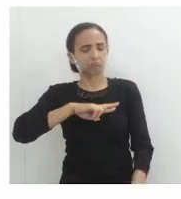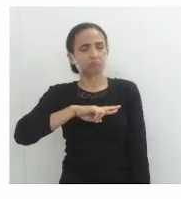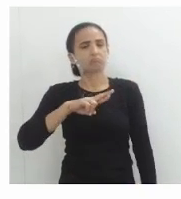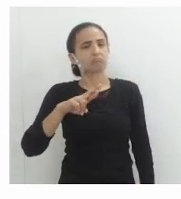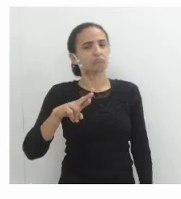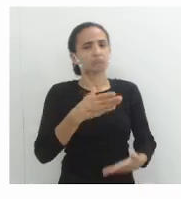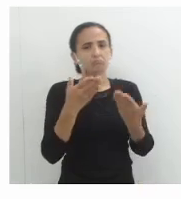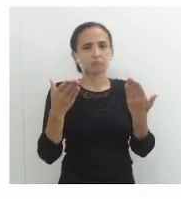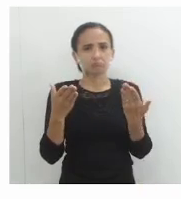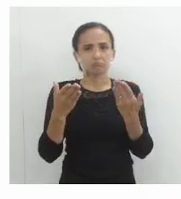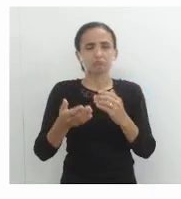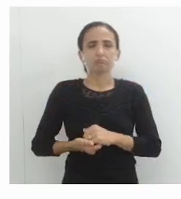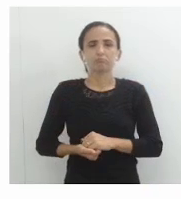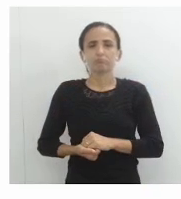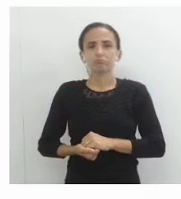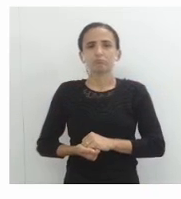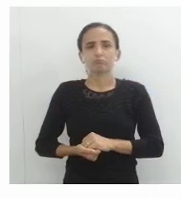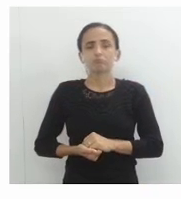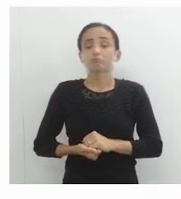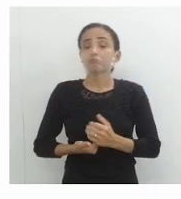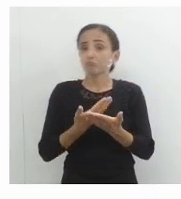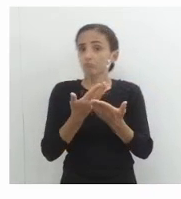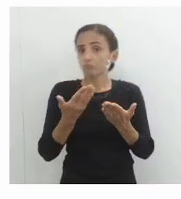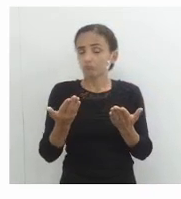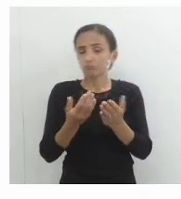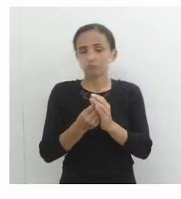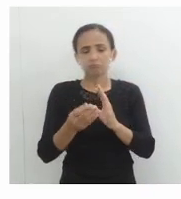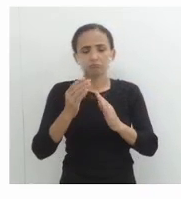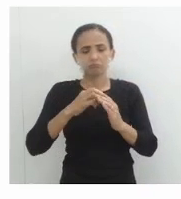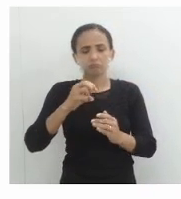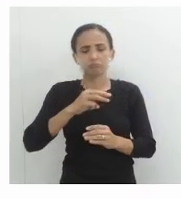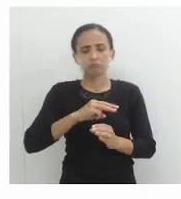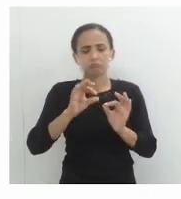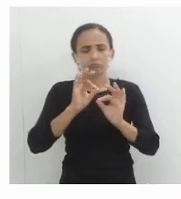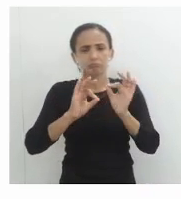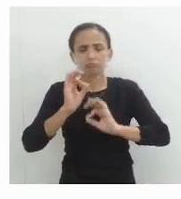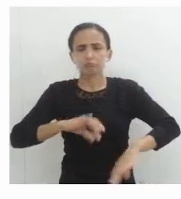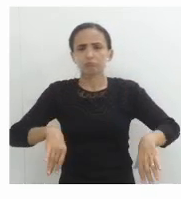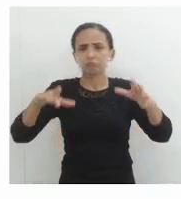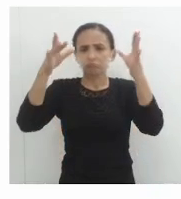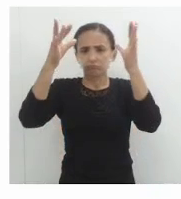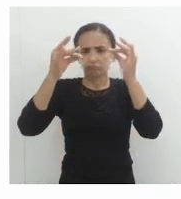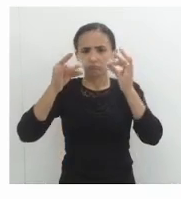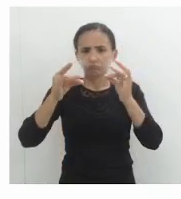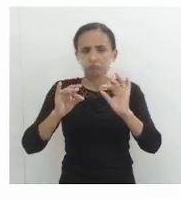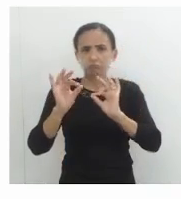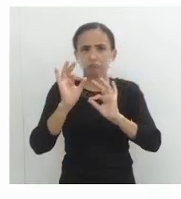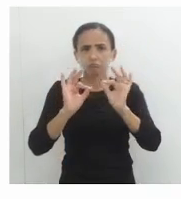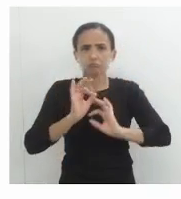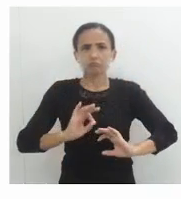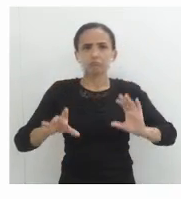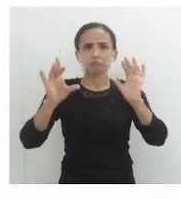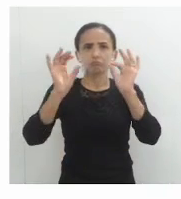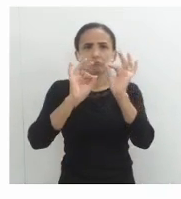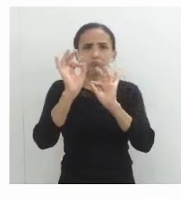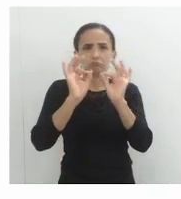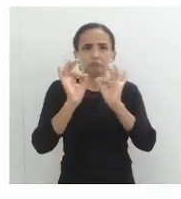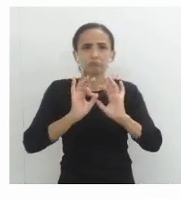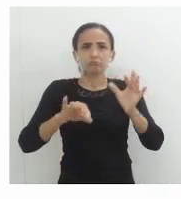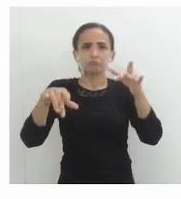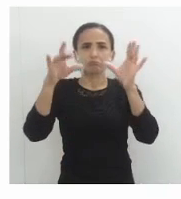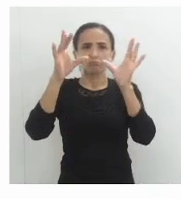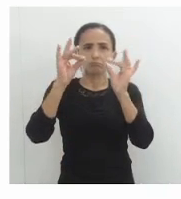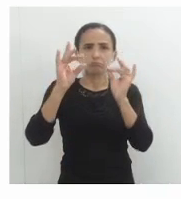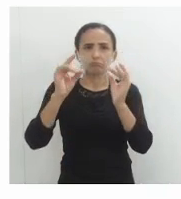né. Neles, os monges transcreviam livros também, além dessas pinturas, né, dos